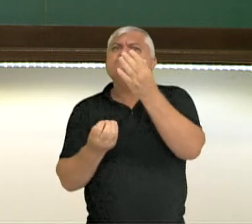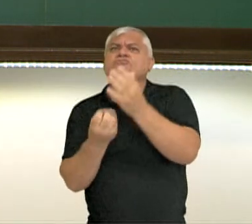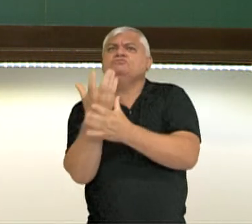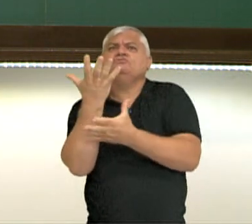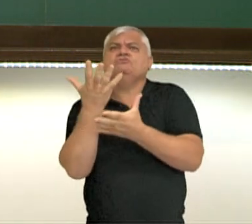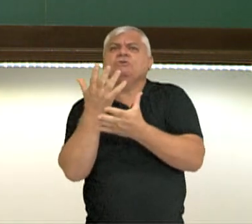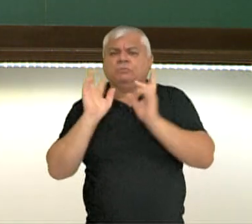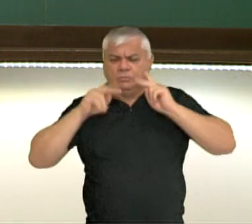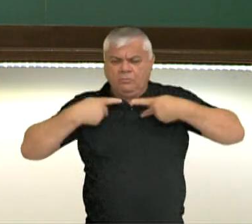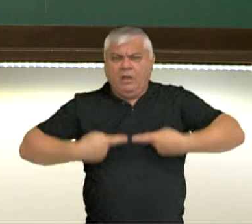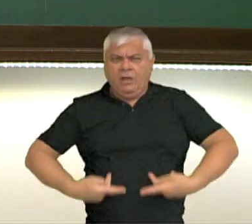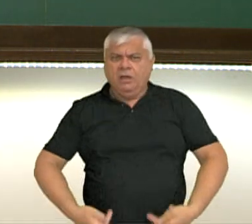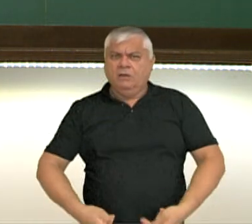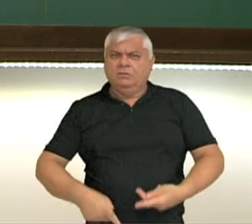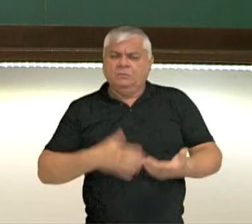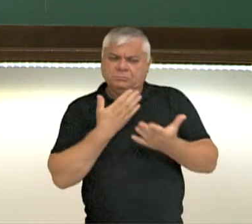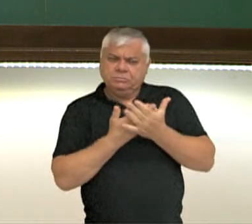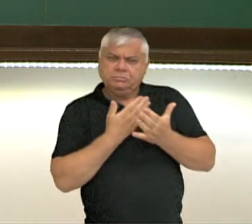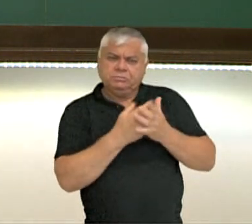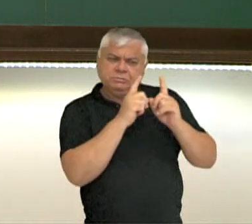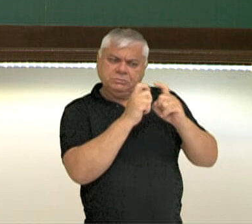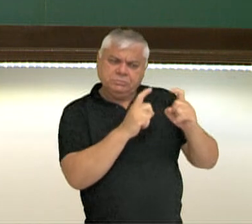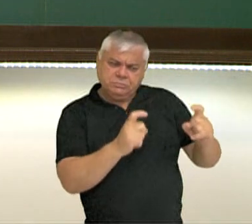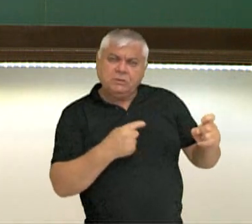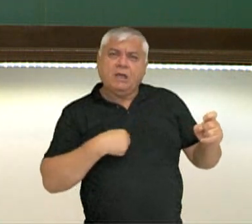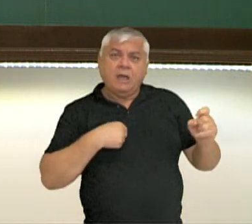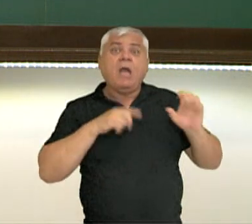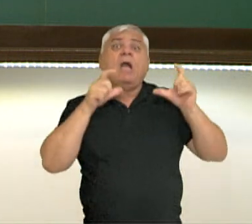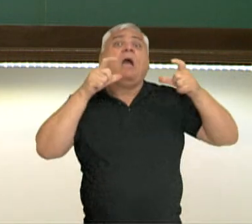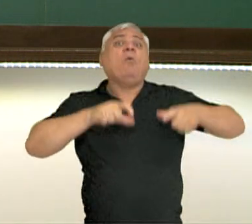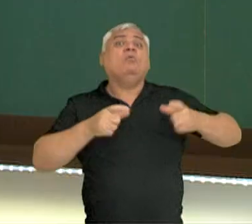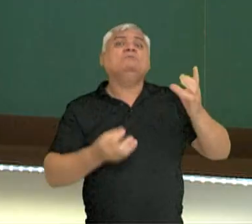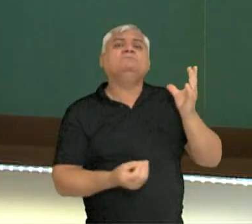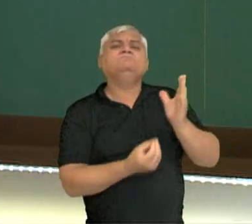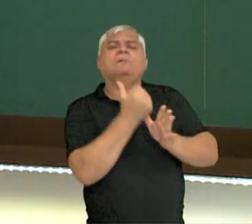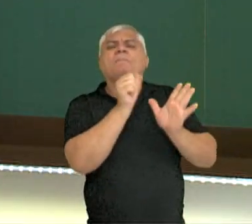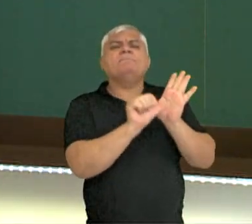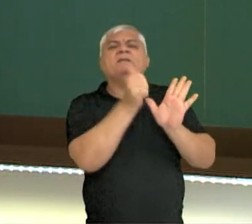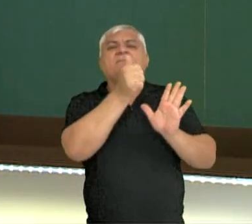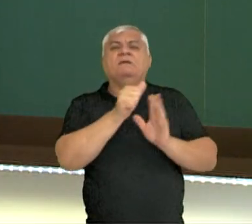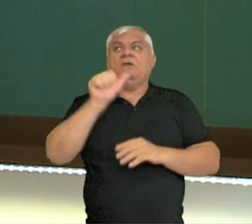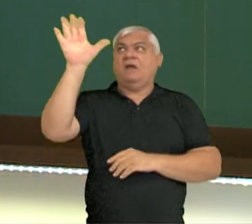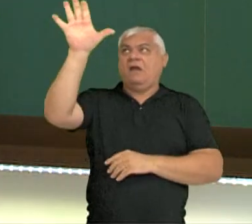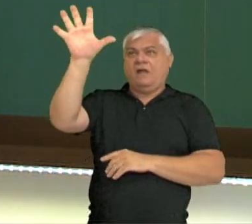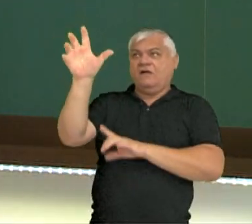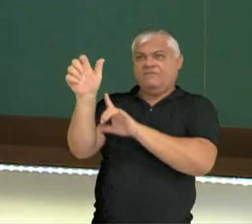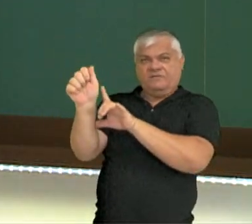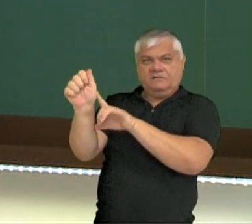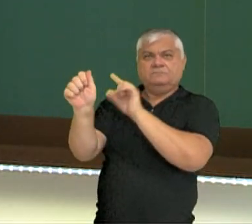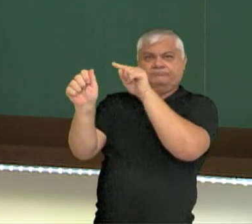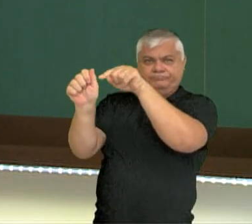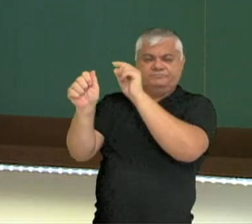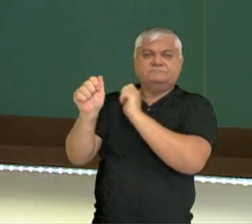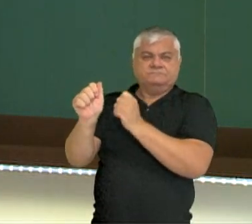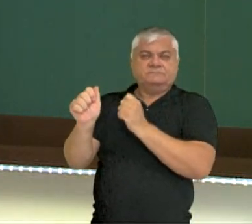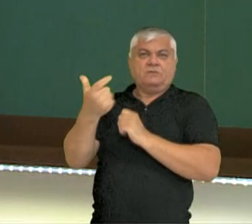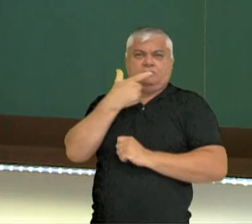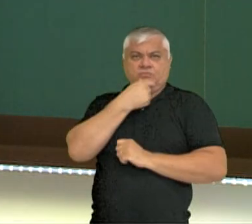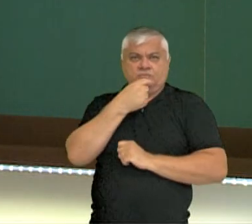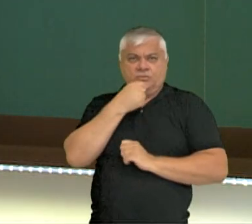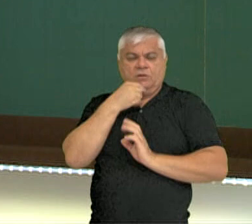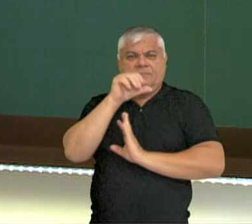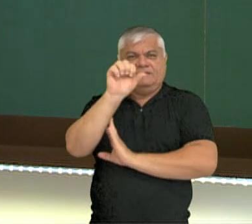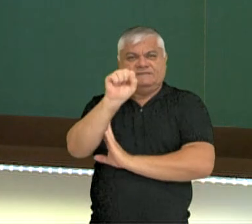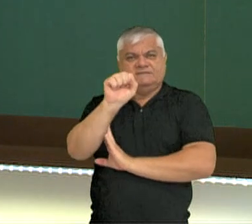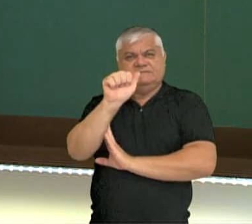seres humanos, os primeiros hominídeos, surgiram na África. Por exemplo, a nossa espécie, Homo sapiens, sapiens moderno,